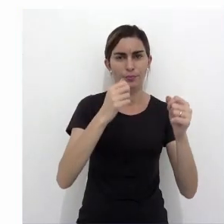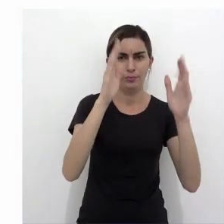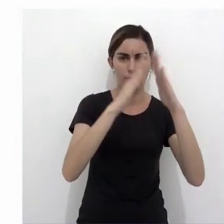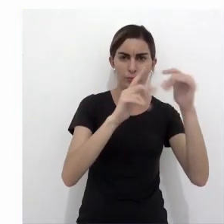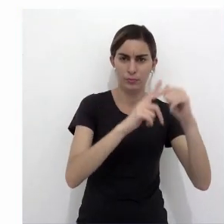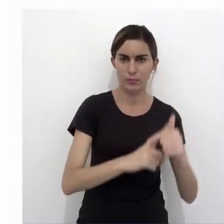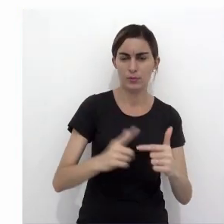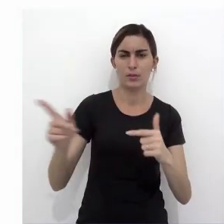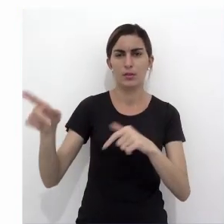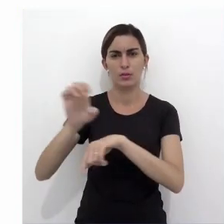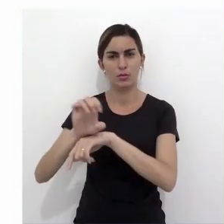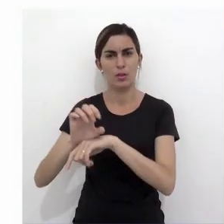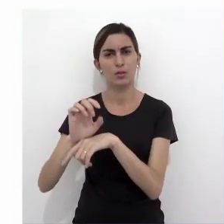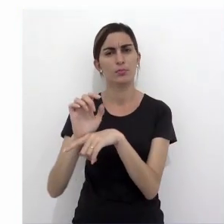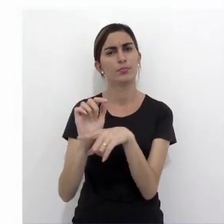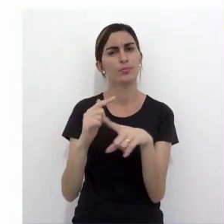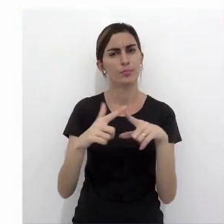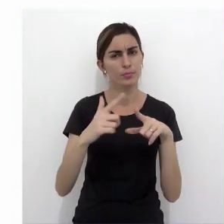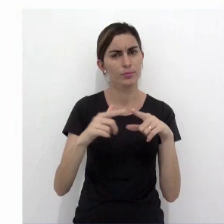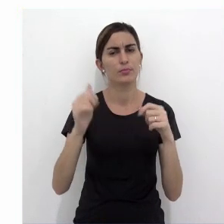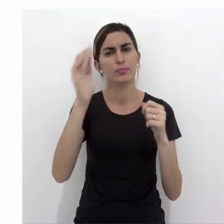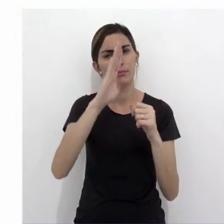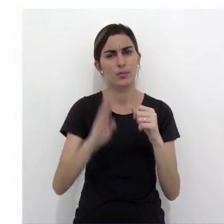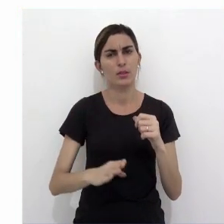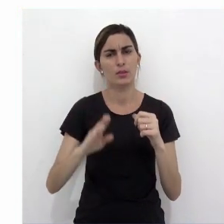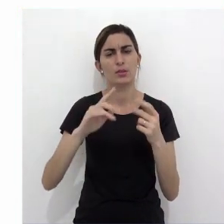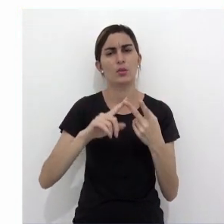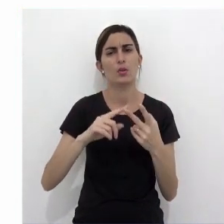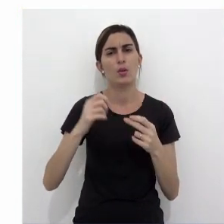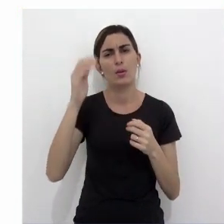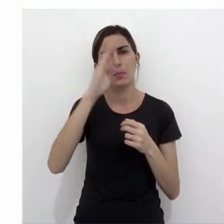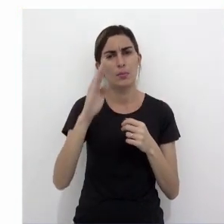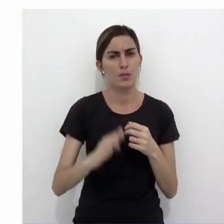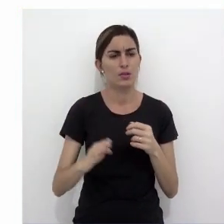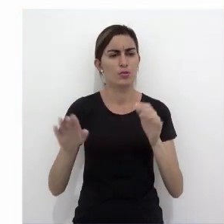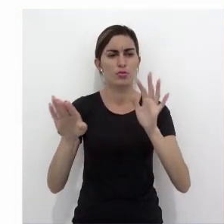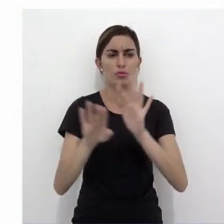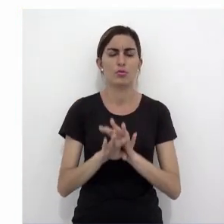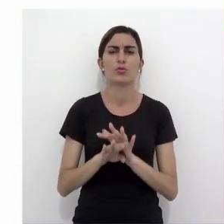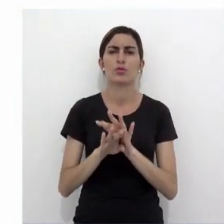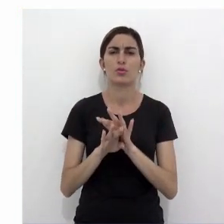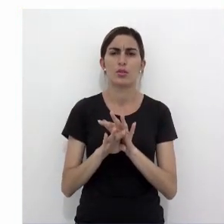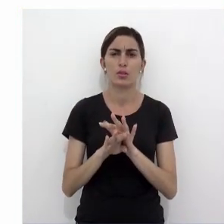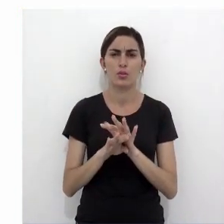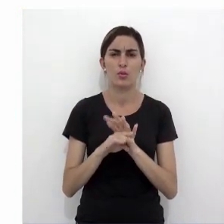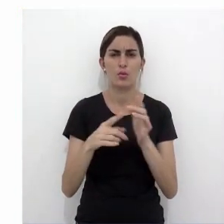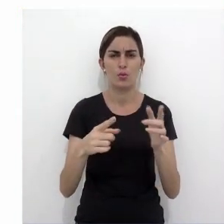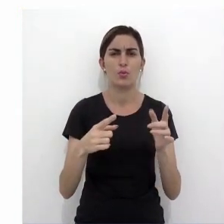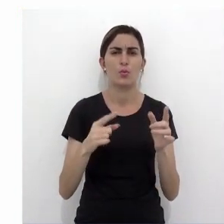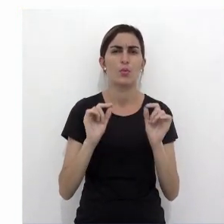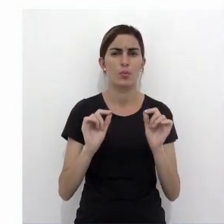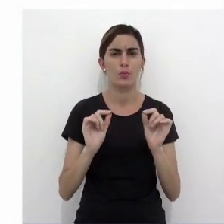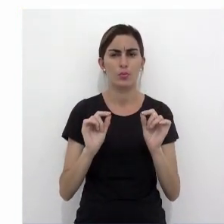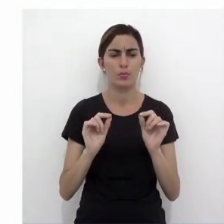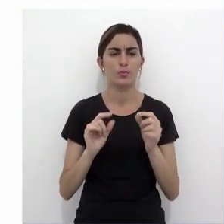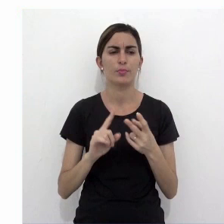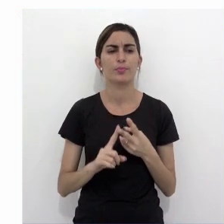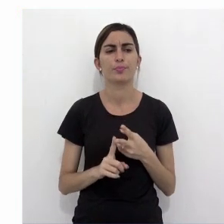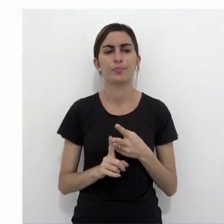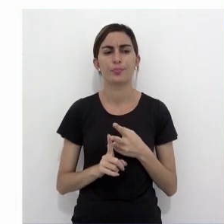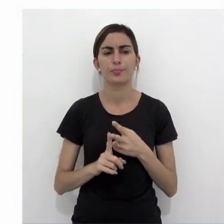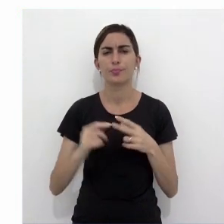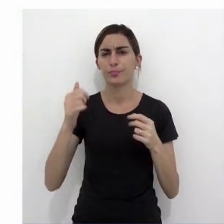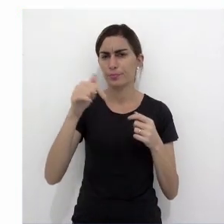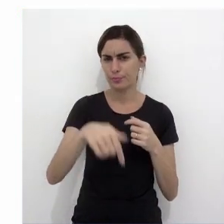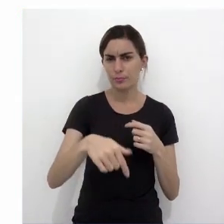uma crise quando no Brasil se chegou a uma bula criada pelo